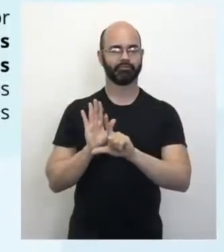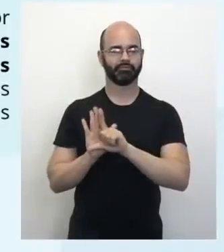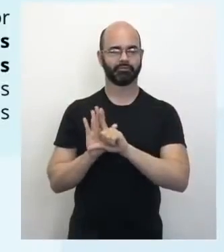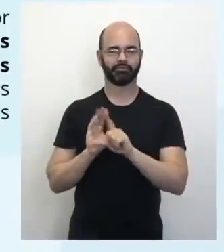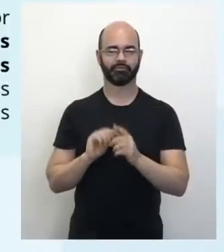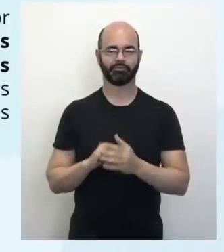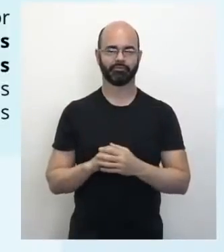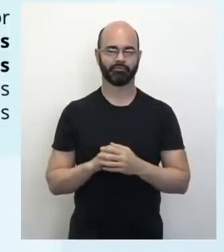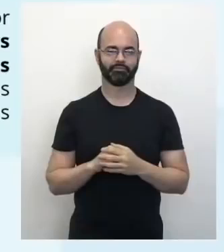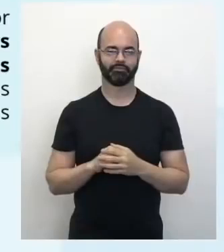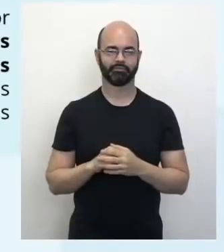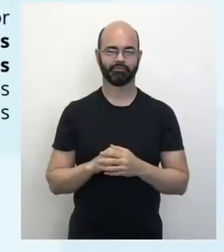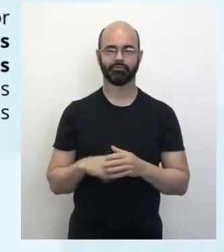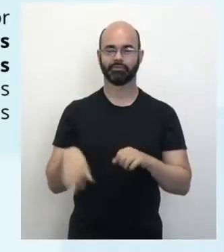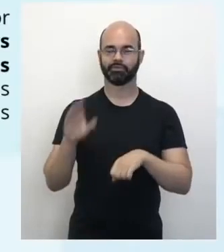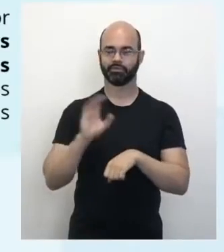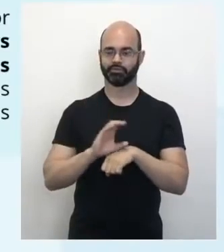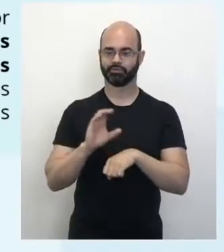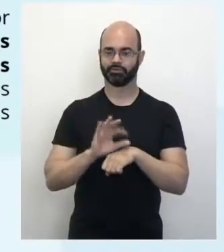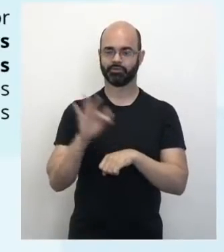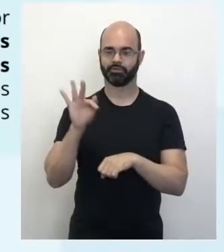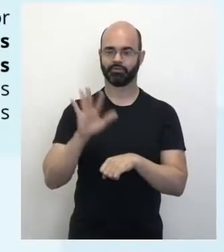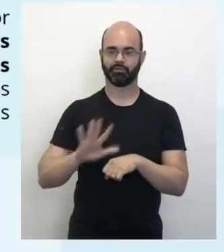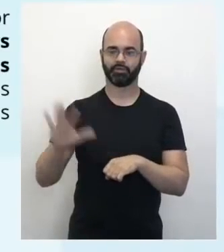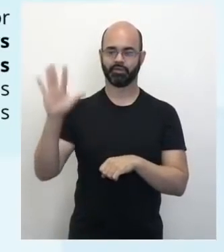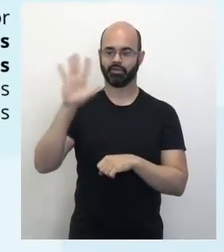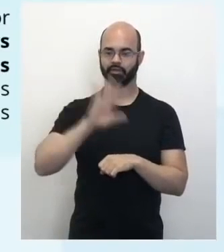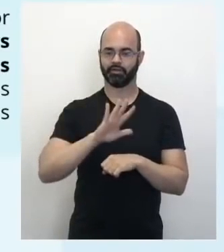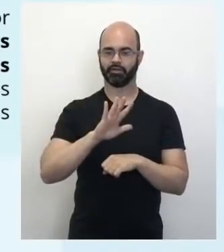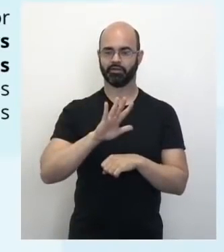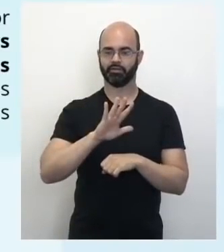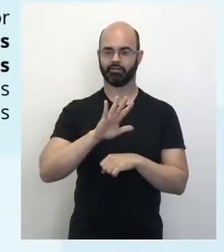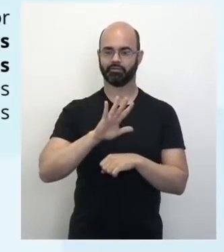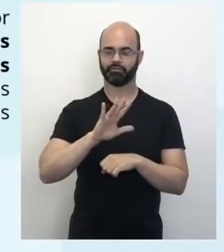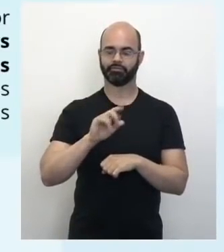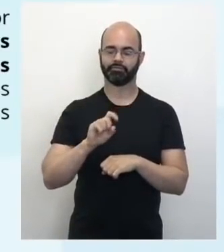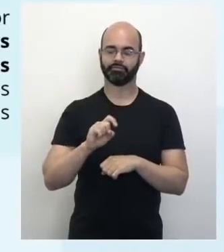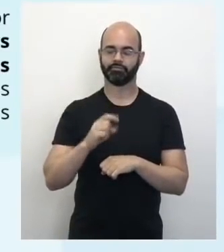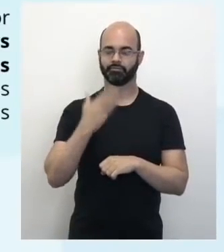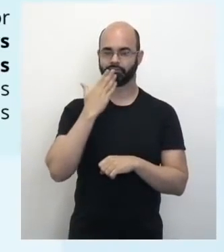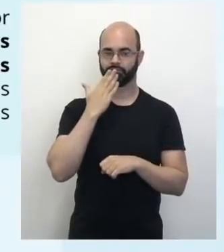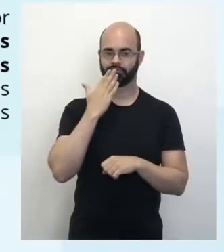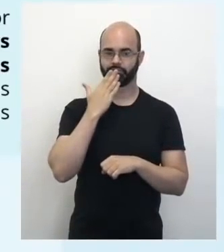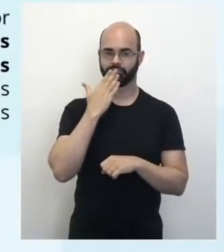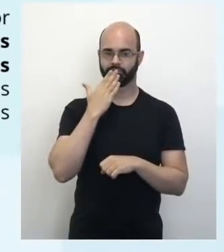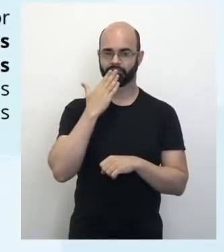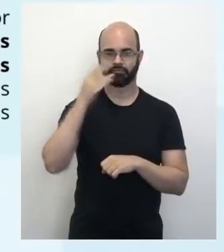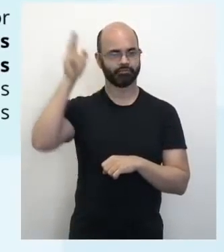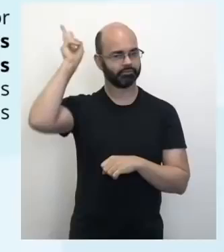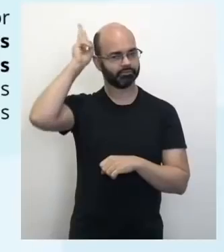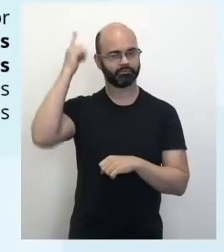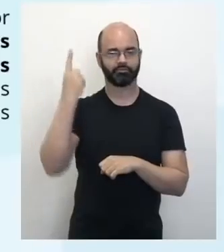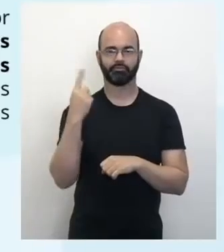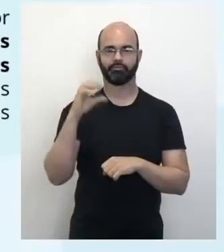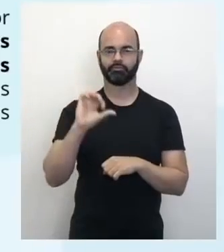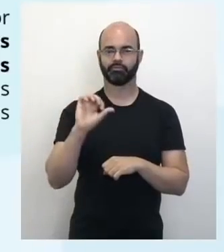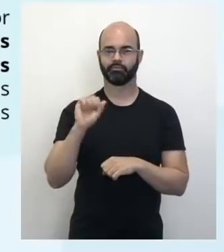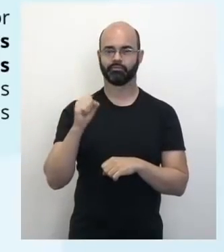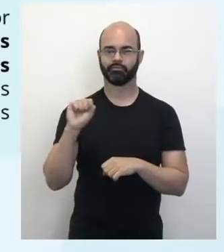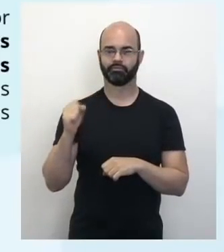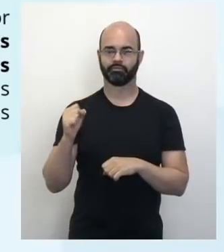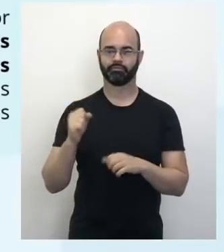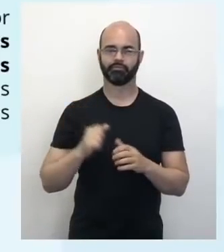a Constituição Federal e os Direitos dos Índios em 1988, né, a data aí da